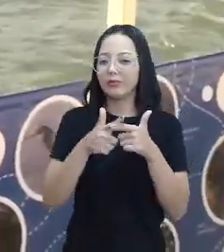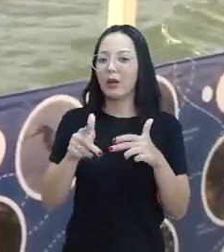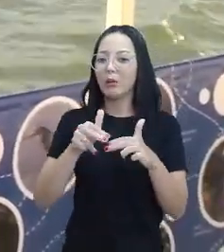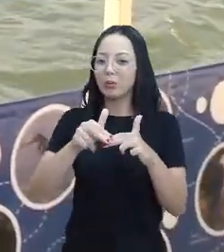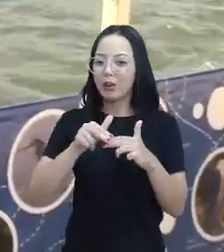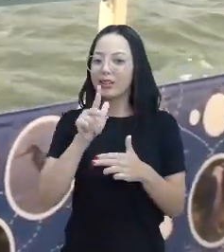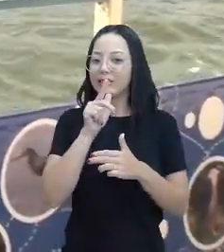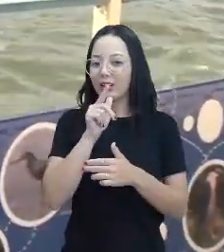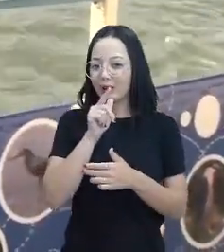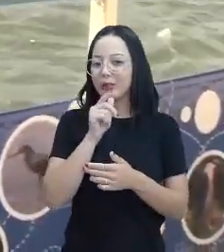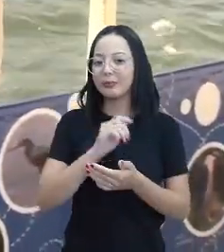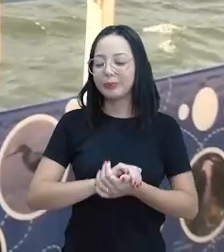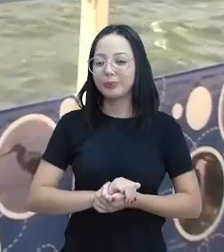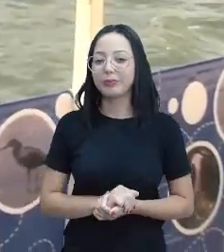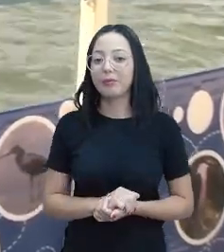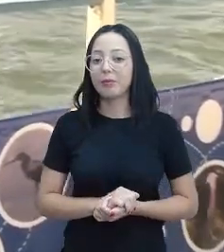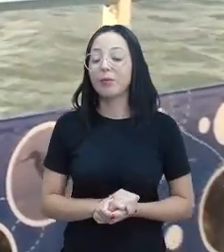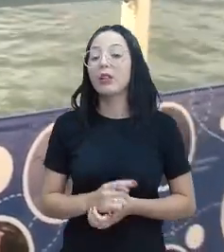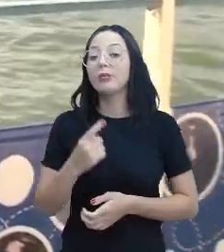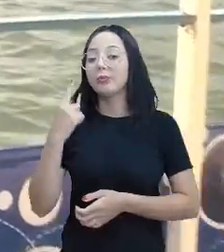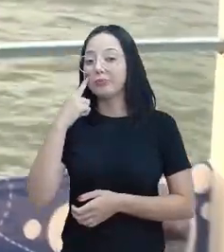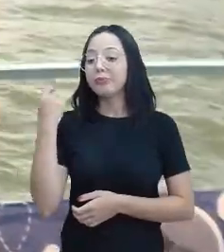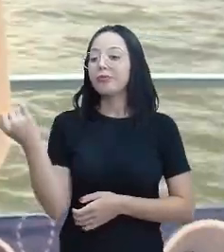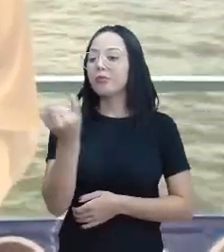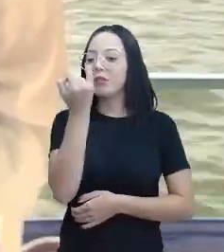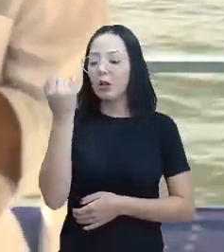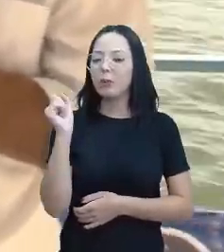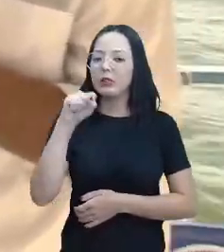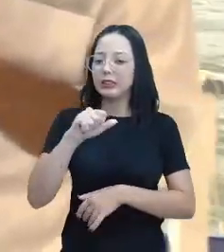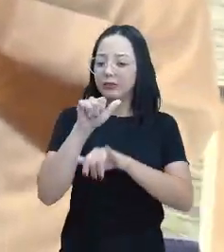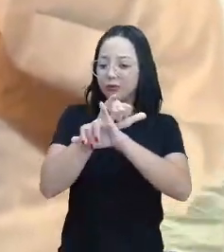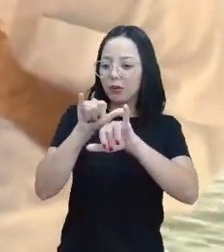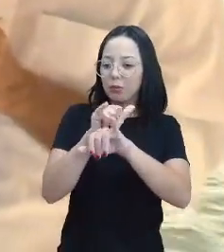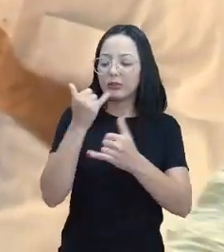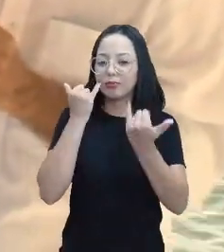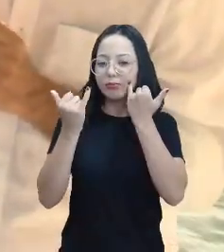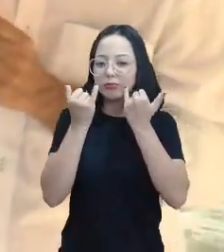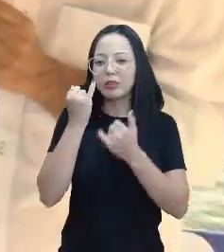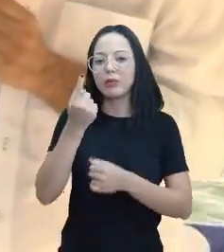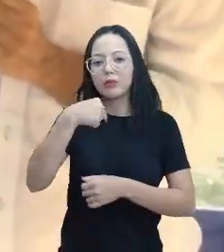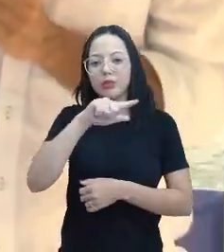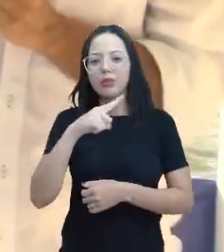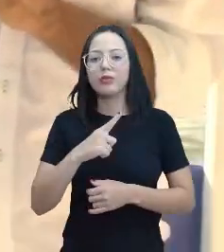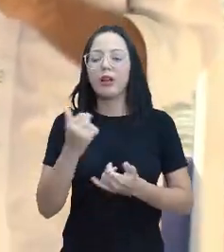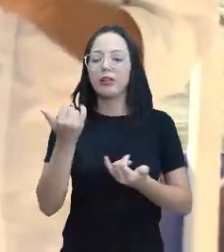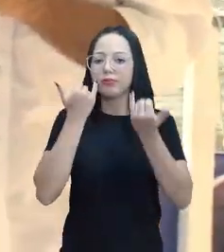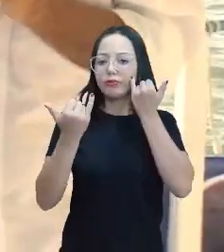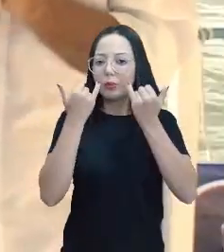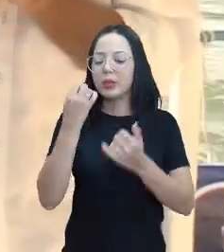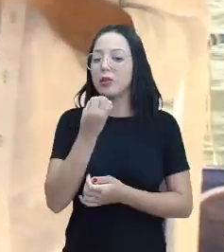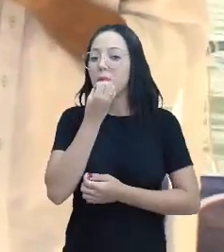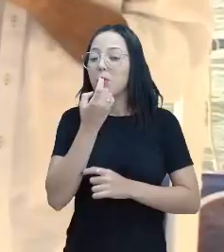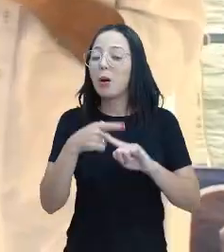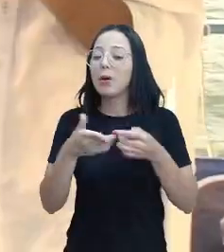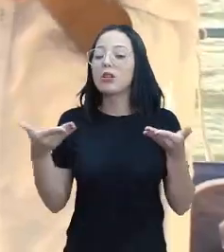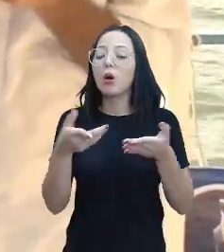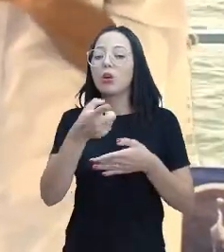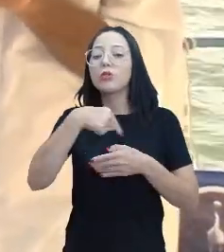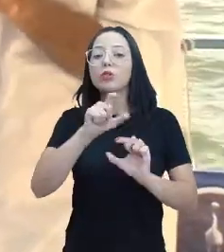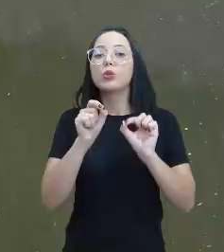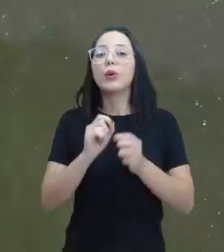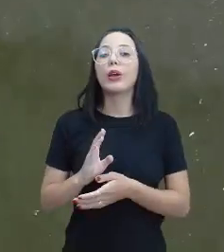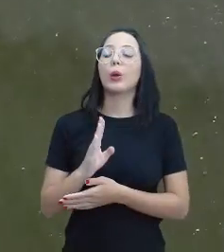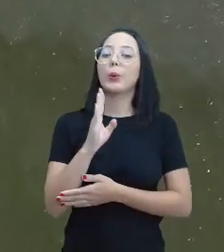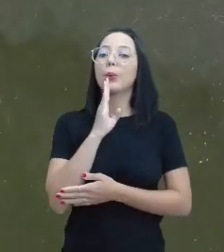causa dessas águas, né? É importantíssimo essas informações, gente. Vê só, vocês tiveram informações muito relevantes, mas agora vocês vão conhecer